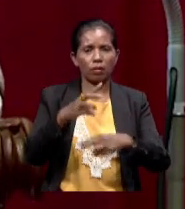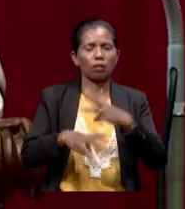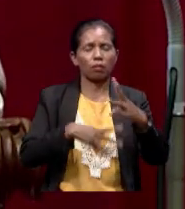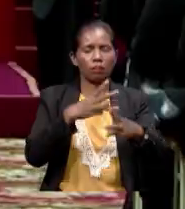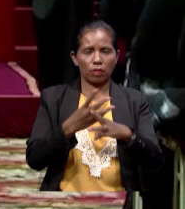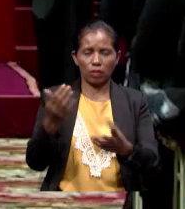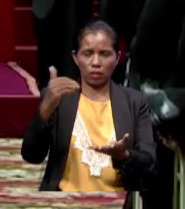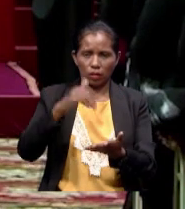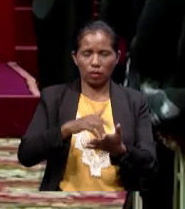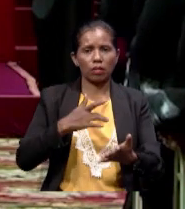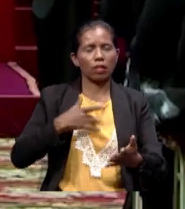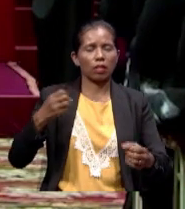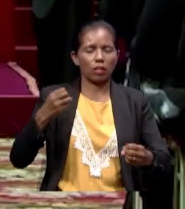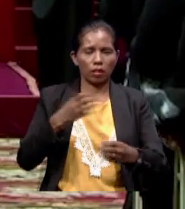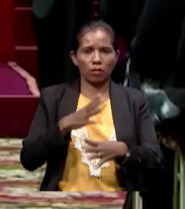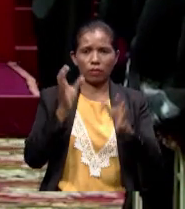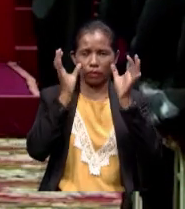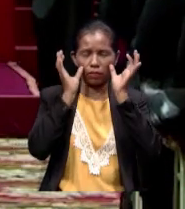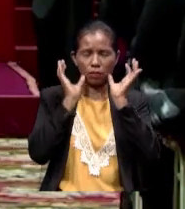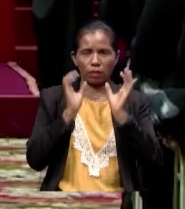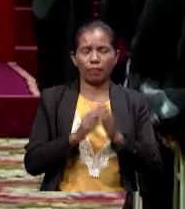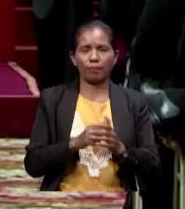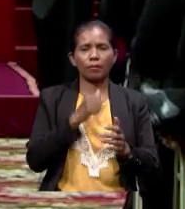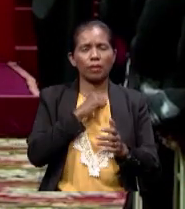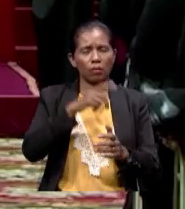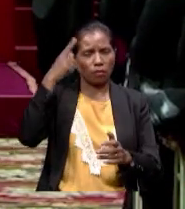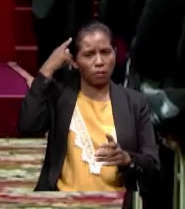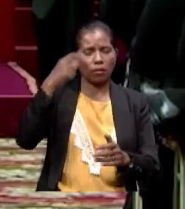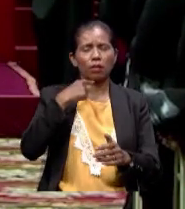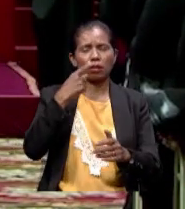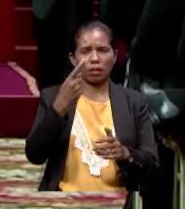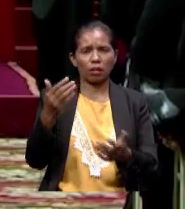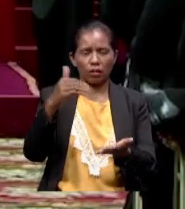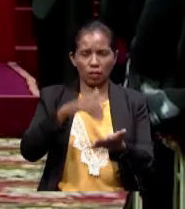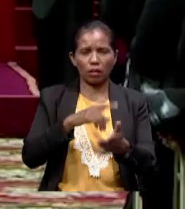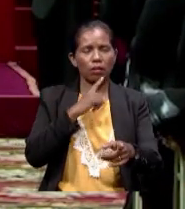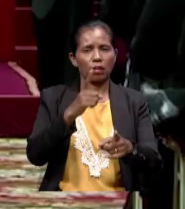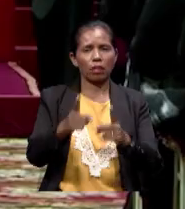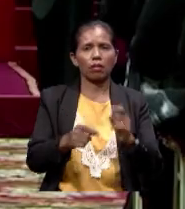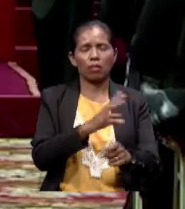de tan sentitau no triste. Papa repete nha apelo pro inição total ba